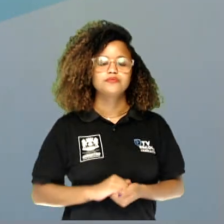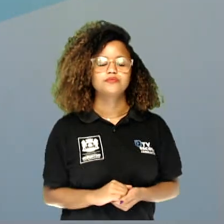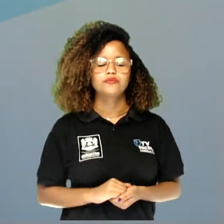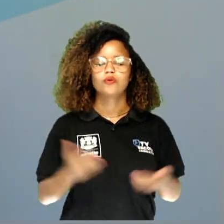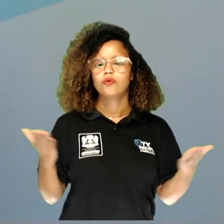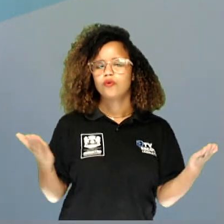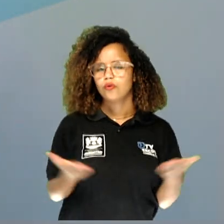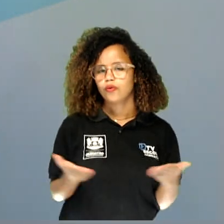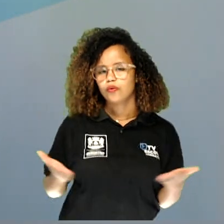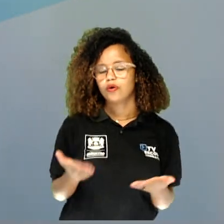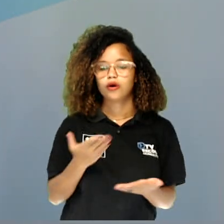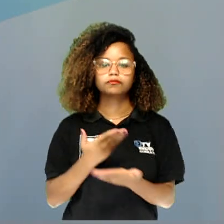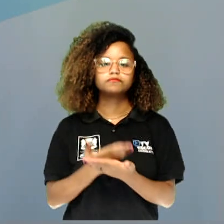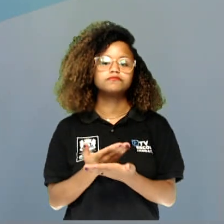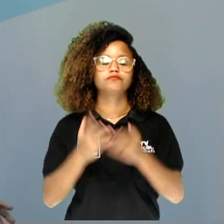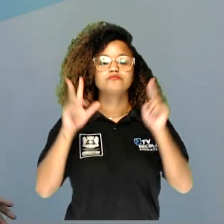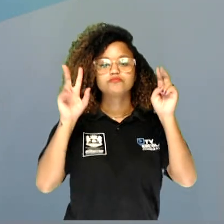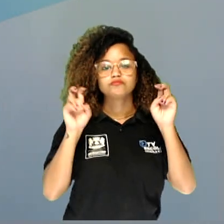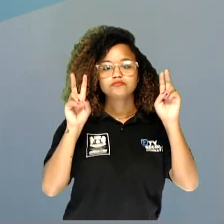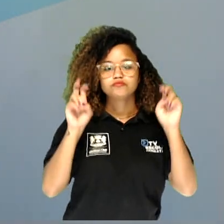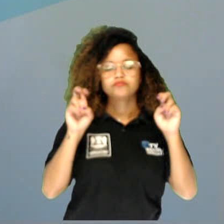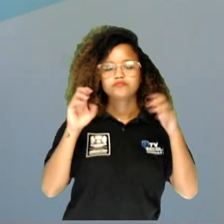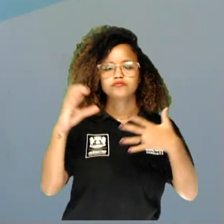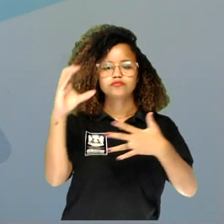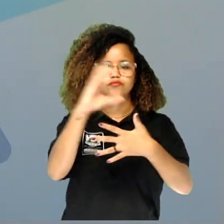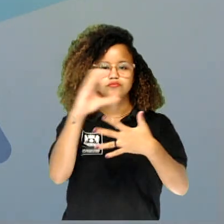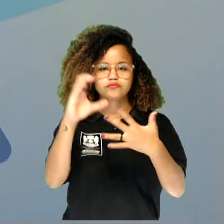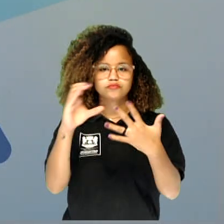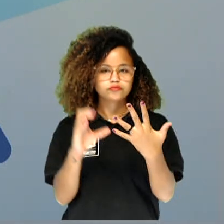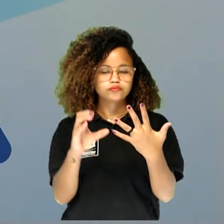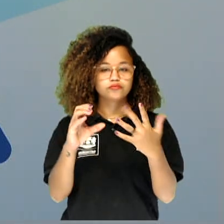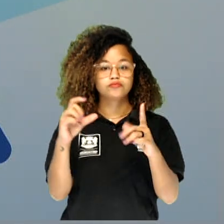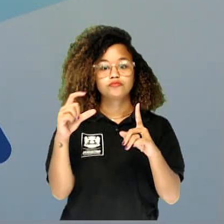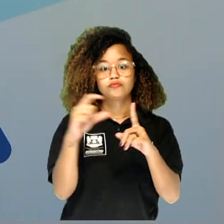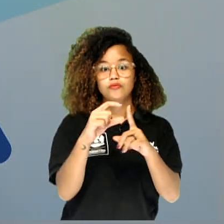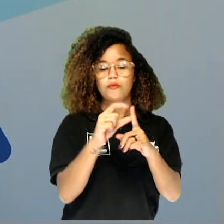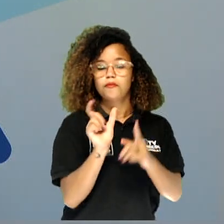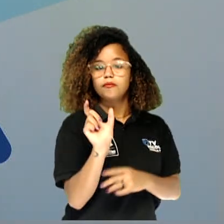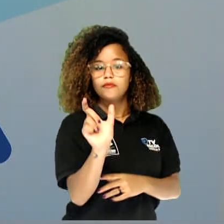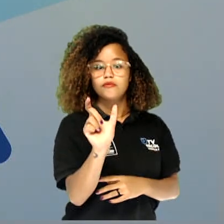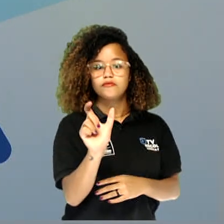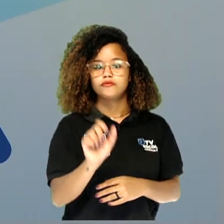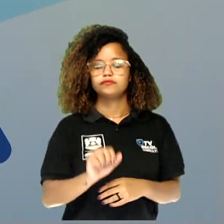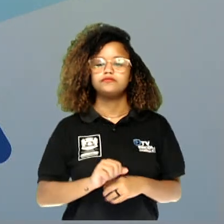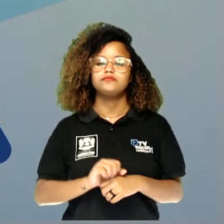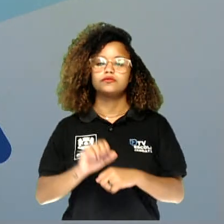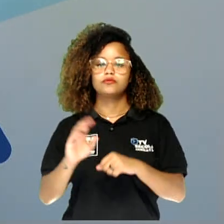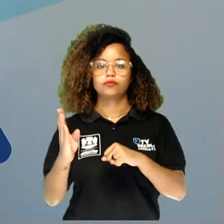Hoje nós vamos estudar sobre classe de palavras, o substantivo.